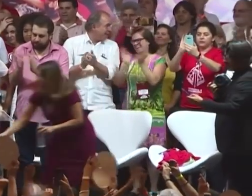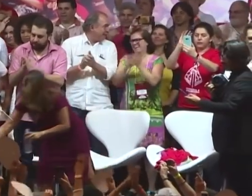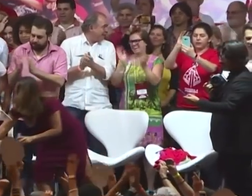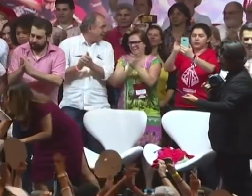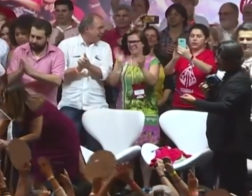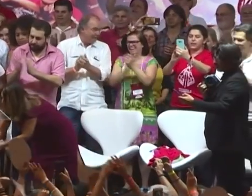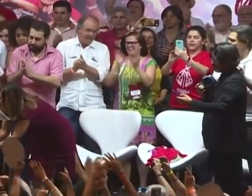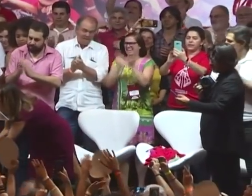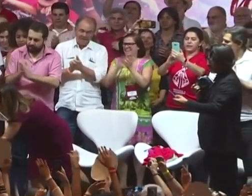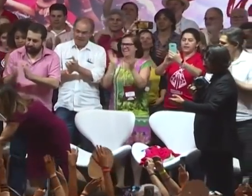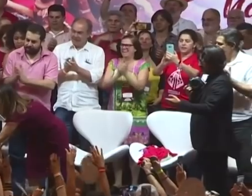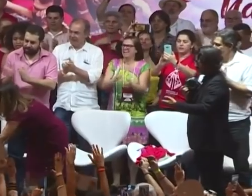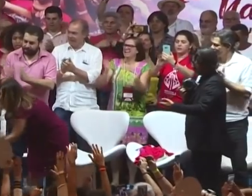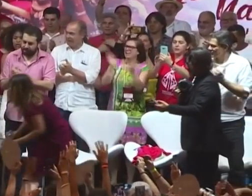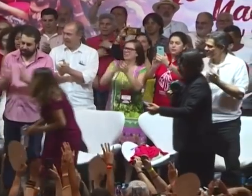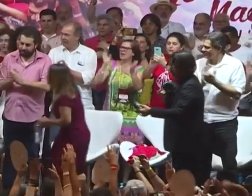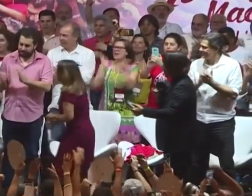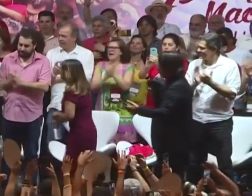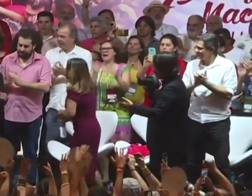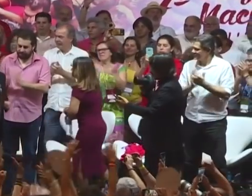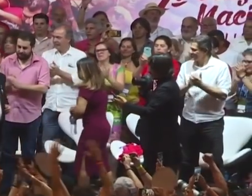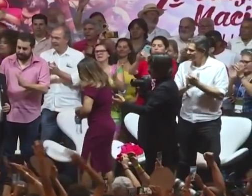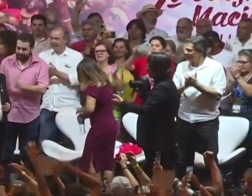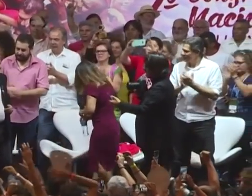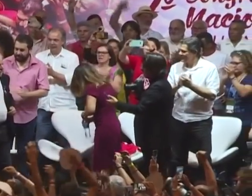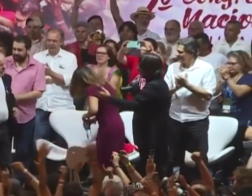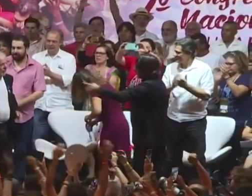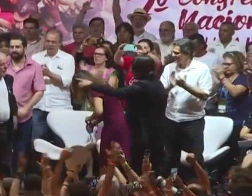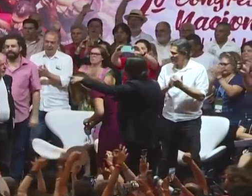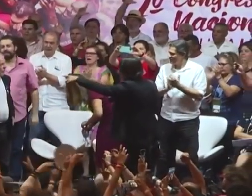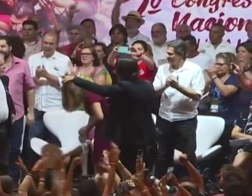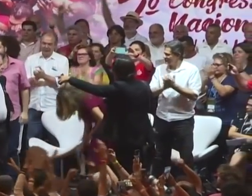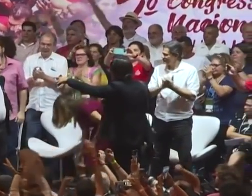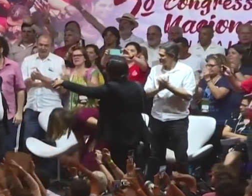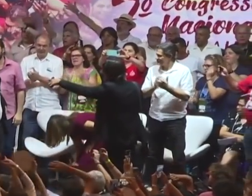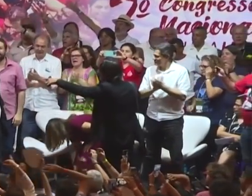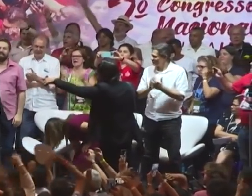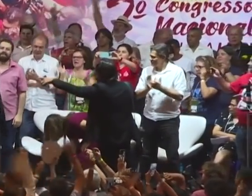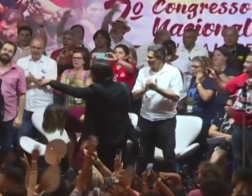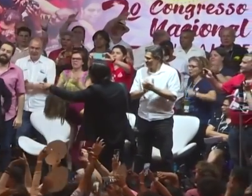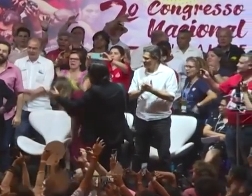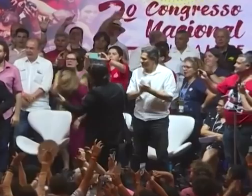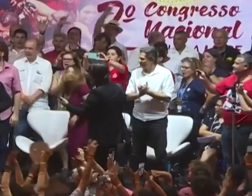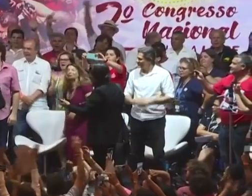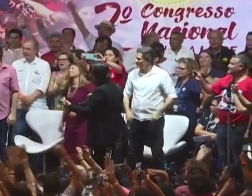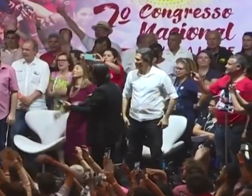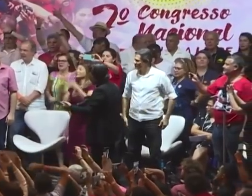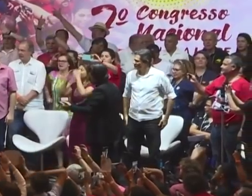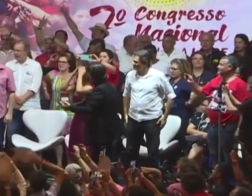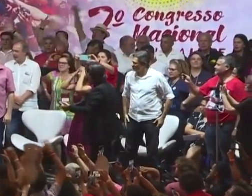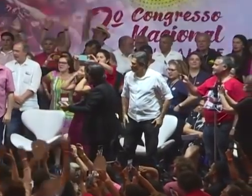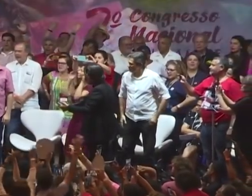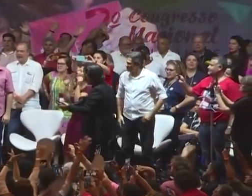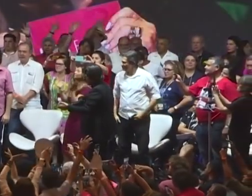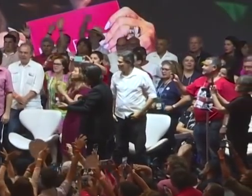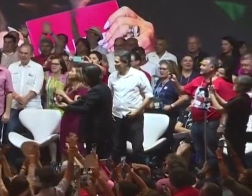alegações finais as manifestações das partes no processo ministro edson faquim também ficou